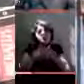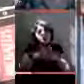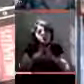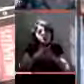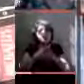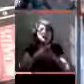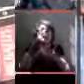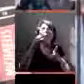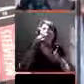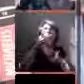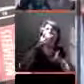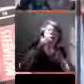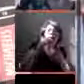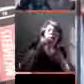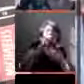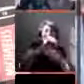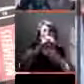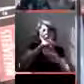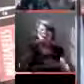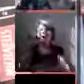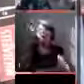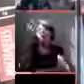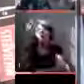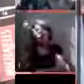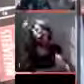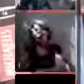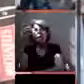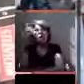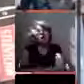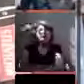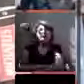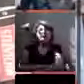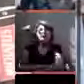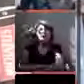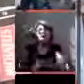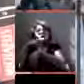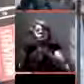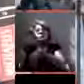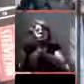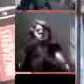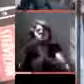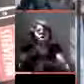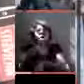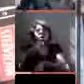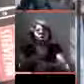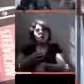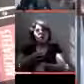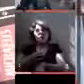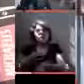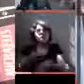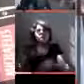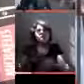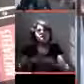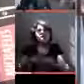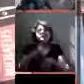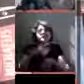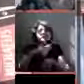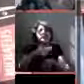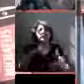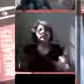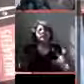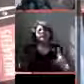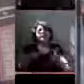banana, pode ser aquela árvore com aquela folhinha do Canadá. Sim. Então, tem 100 milhões de ocorrências de plátano, mas quase...